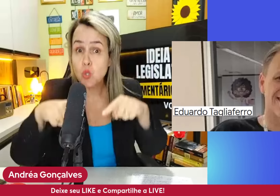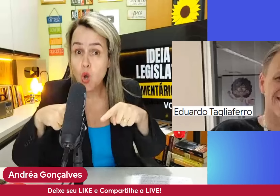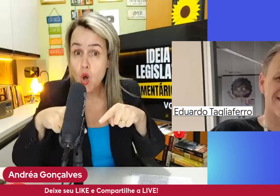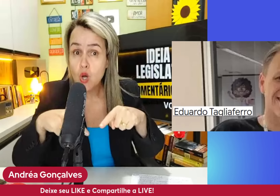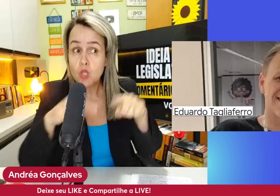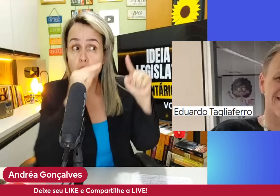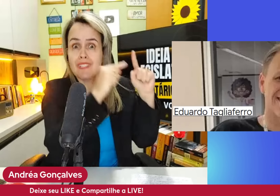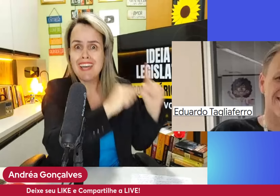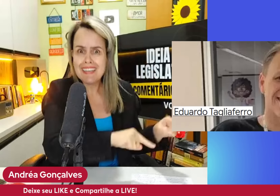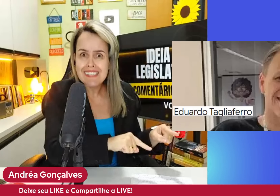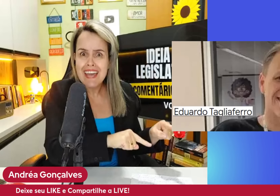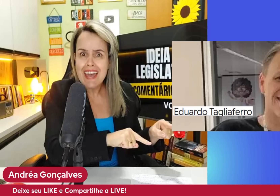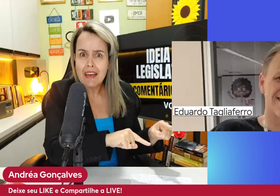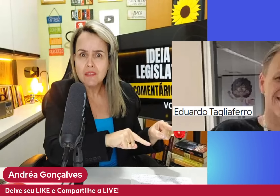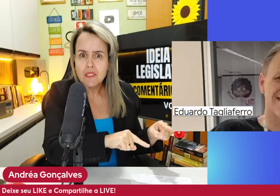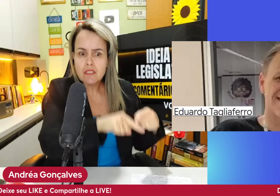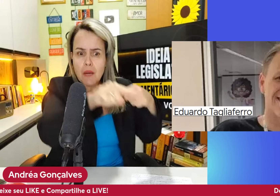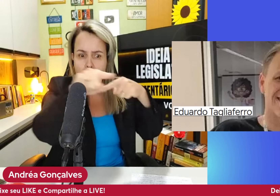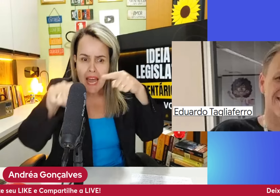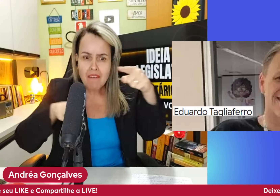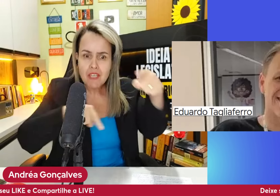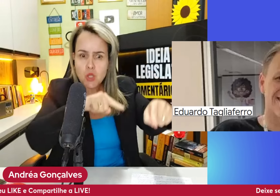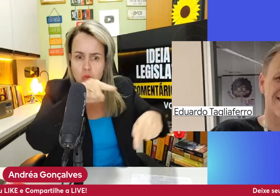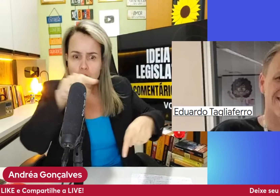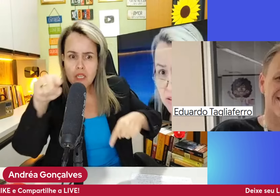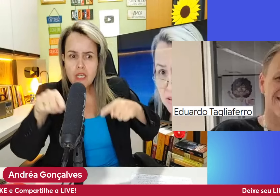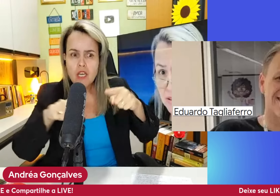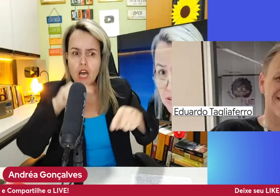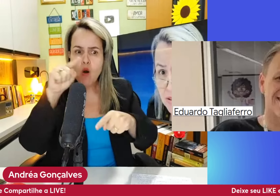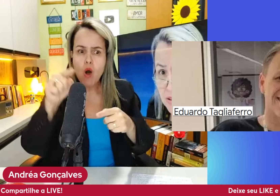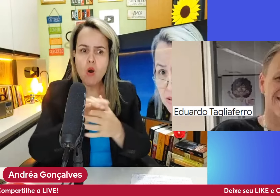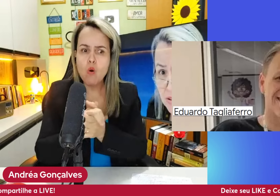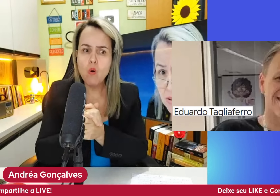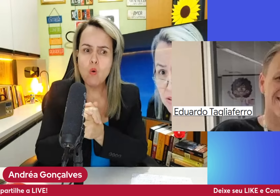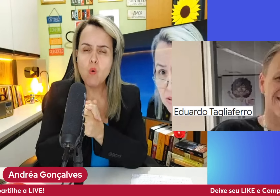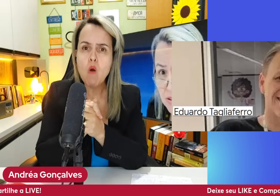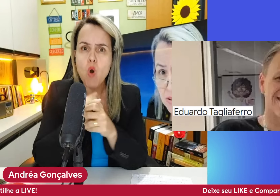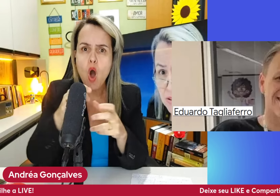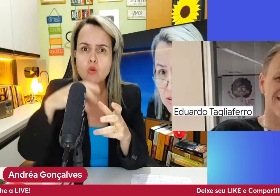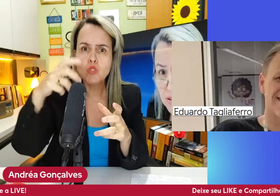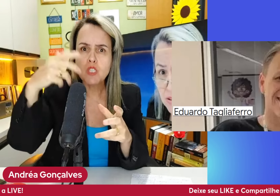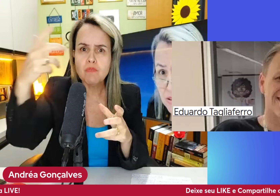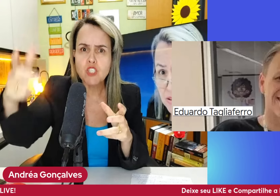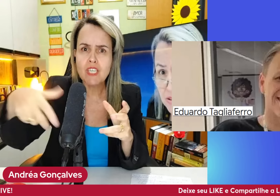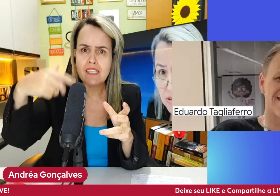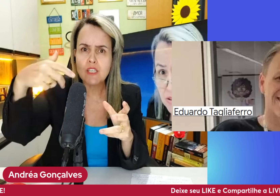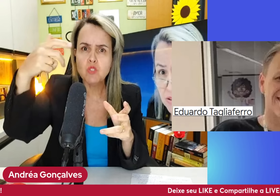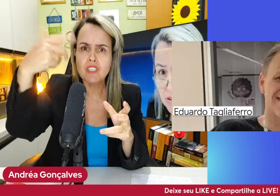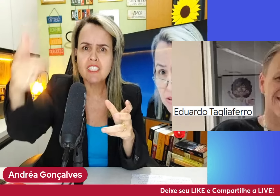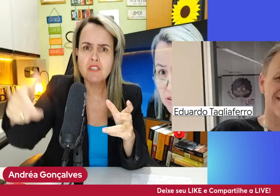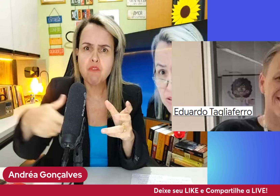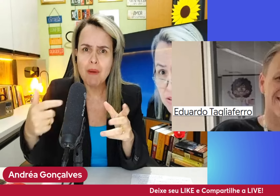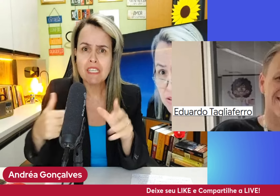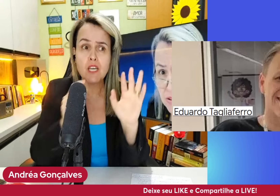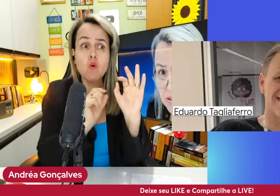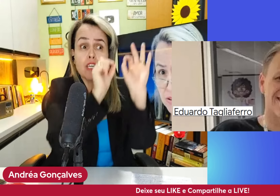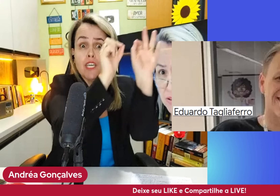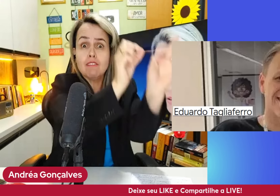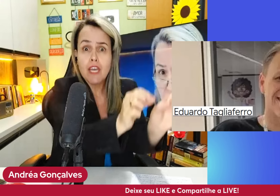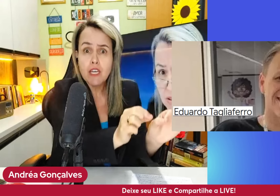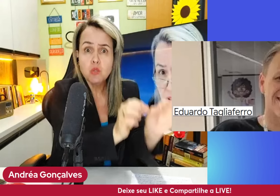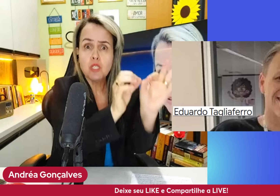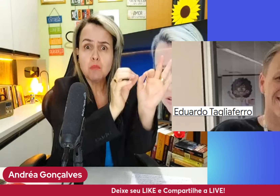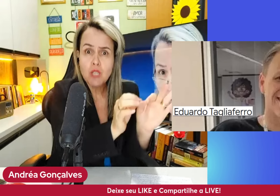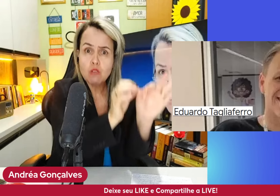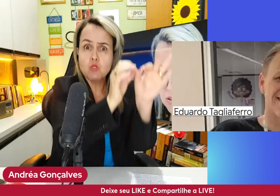assessor do TSE que trabalhava junto ali ao ao ao órgão de investigação de desinformação